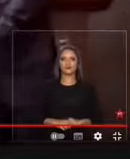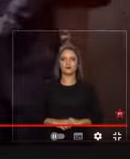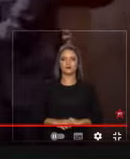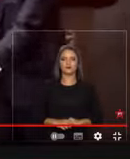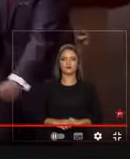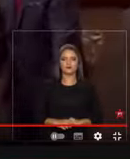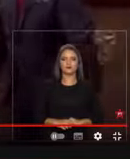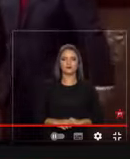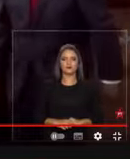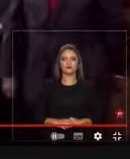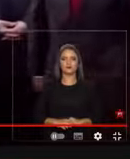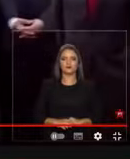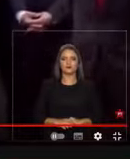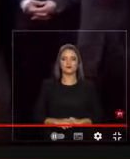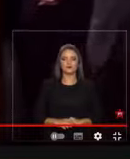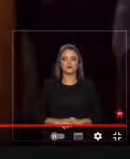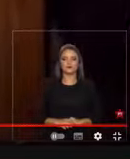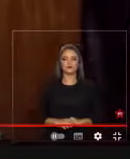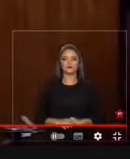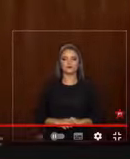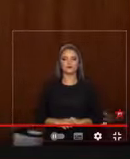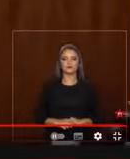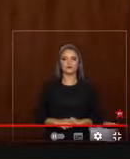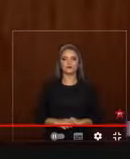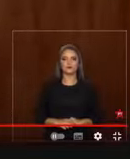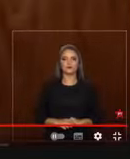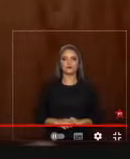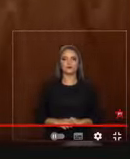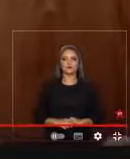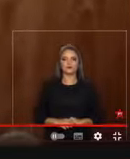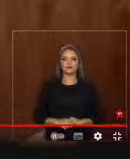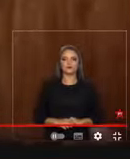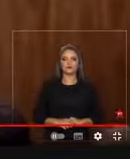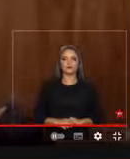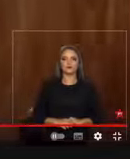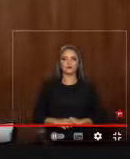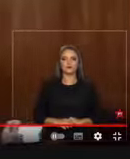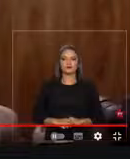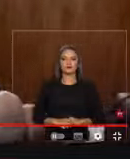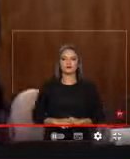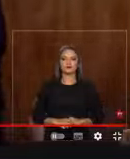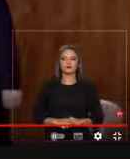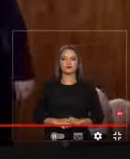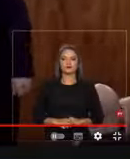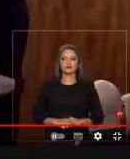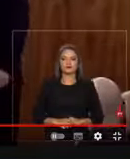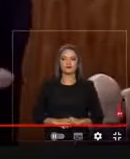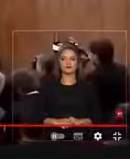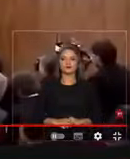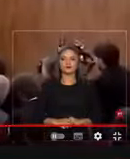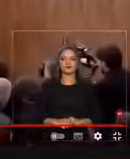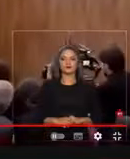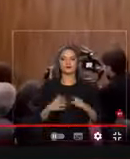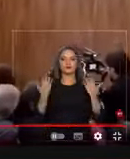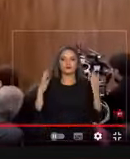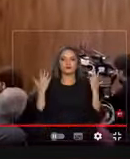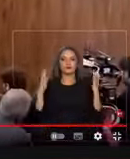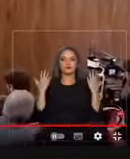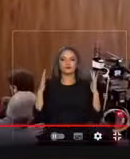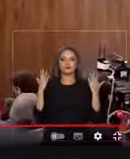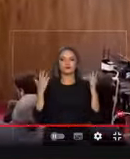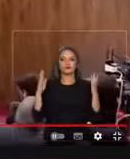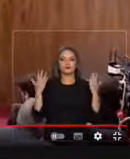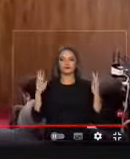Neste momento, Geraldo Alckmin é conduzido para receber o diploma, né, e